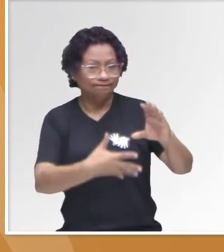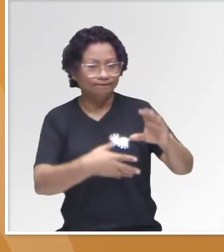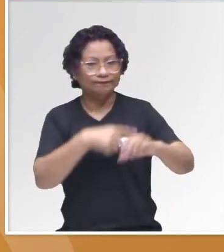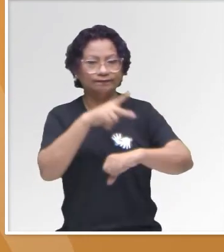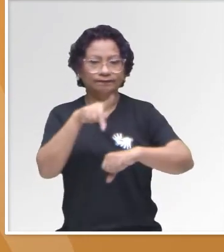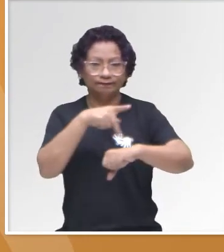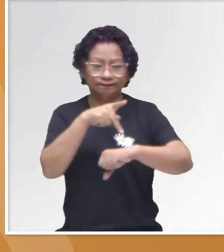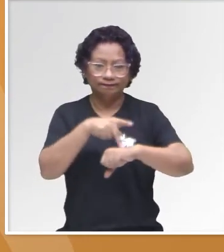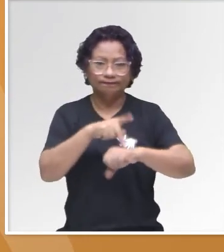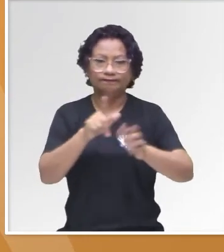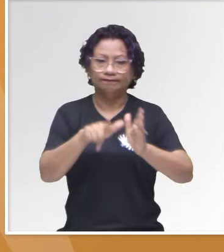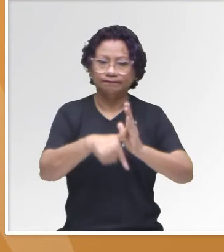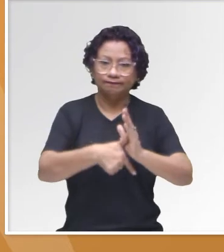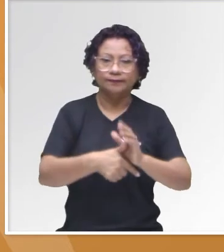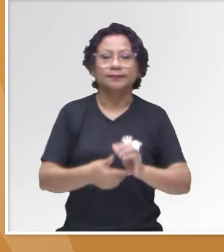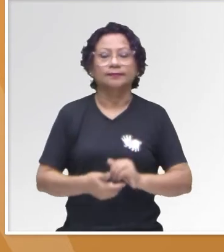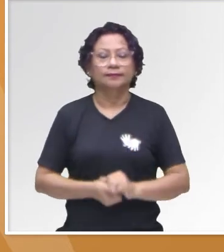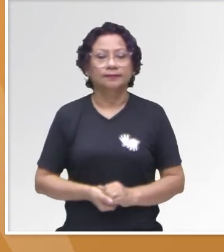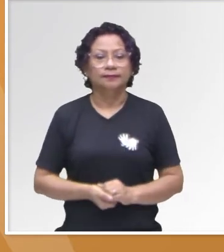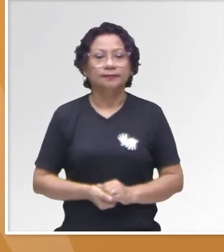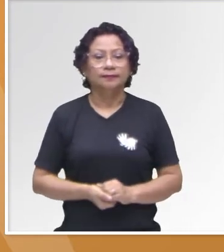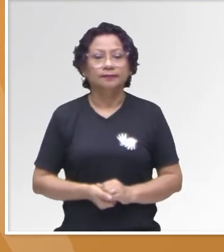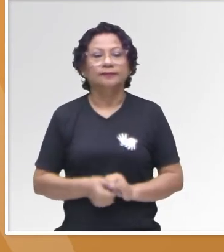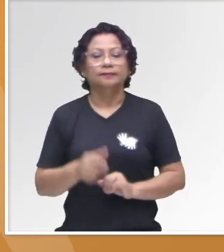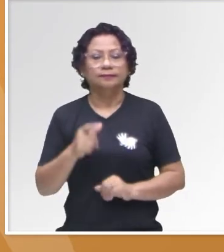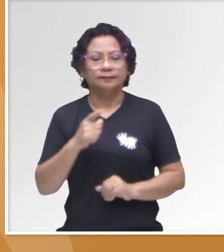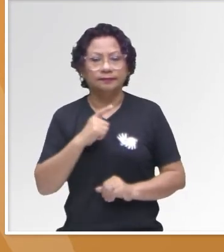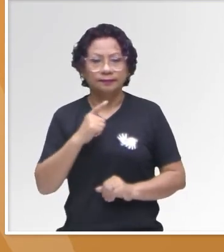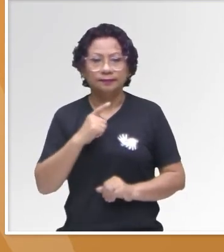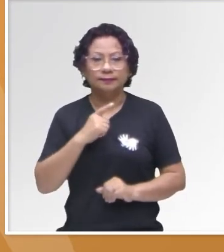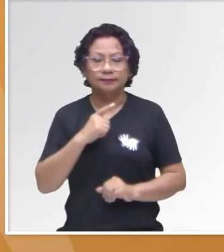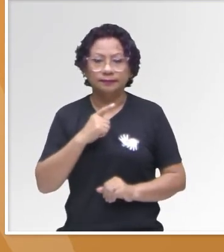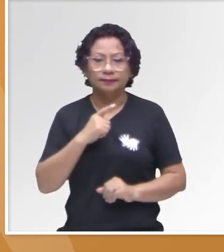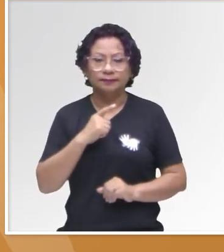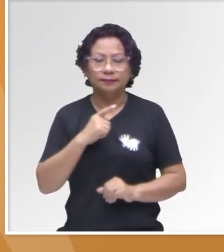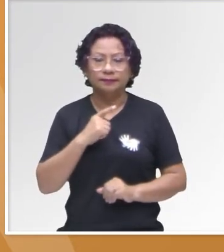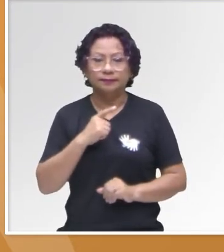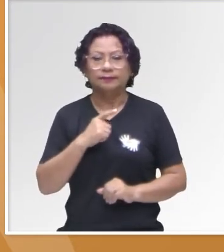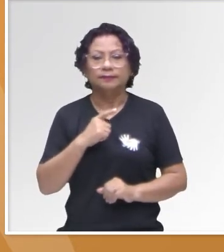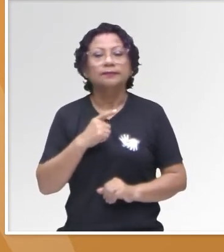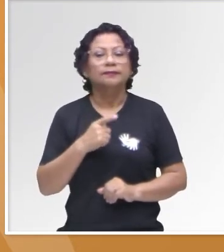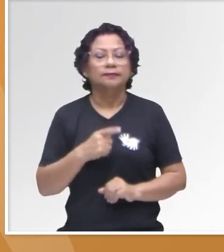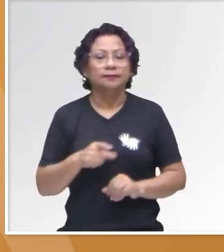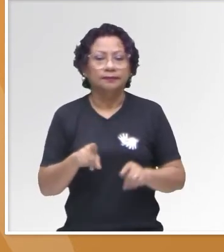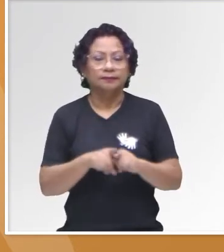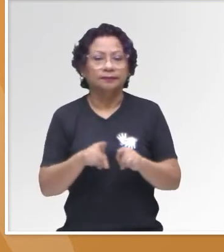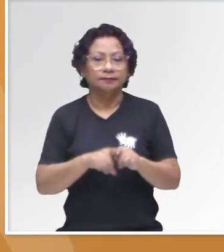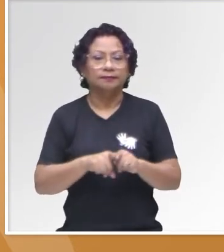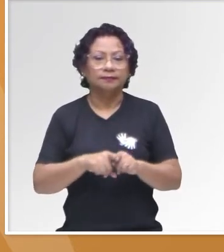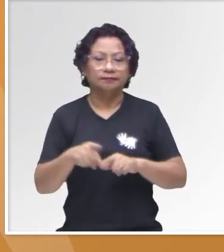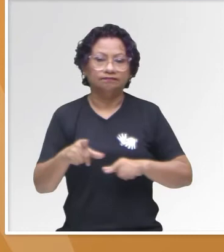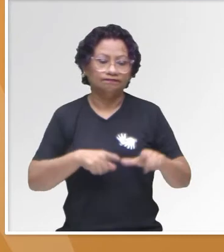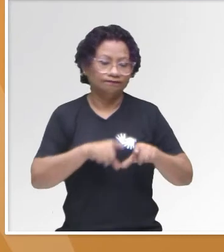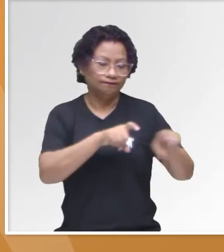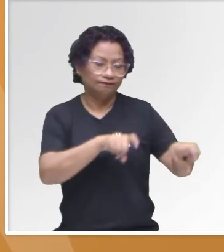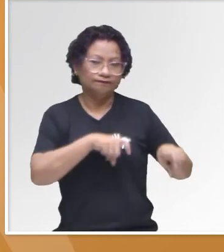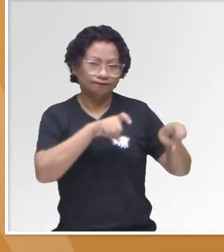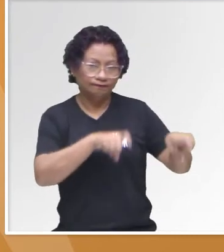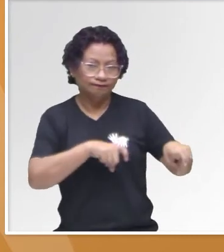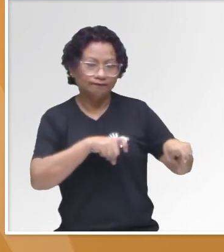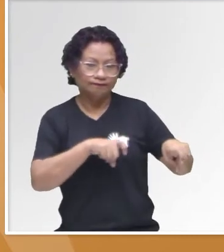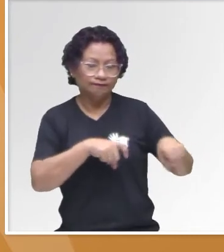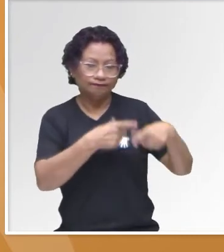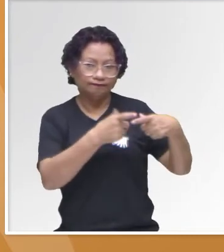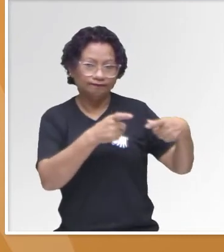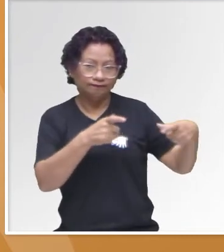observar essa existência de processo de êxodo rural, a gente também percebe o crescimento ali